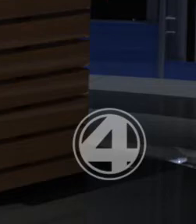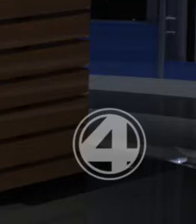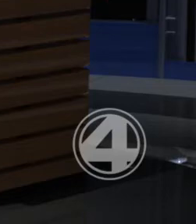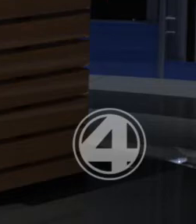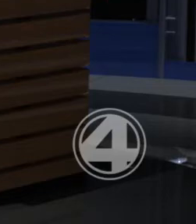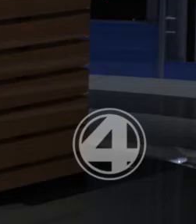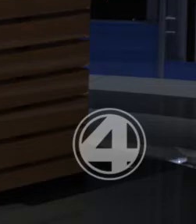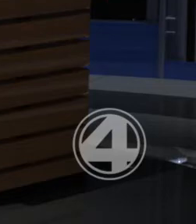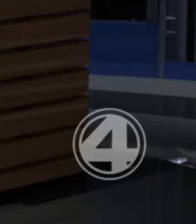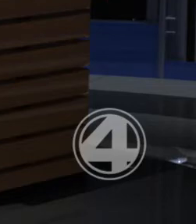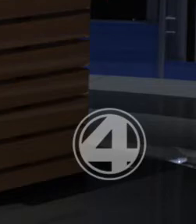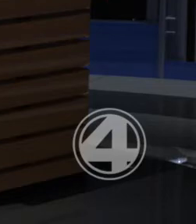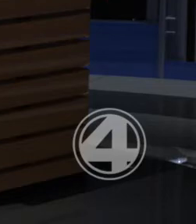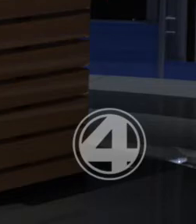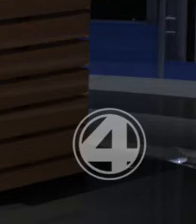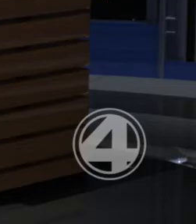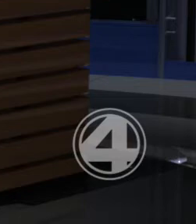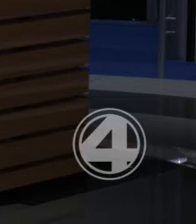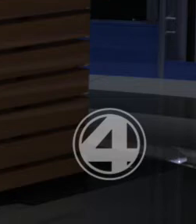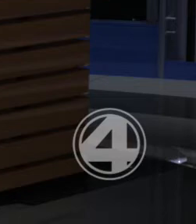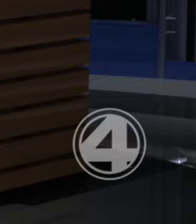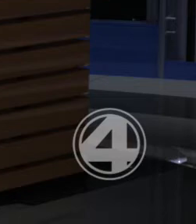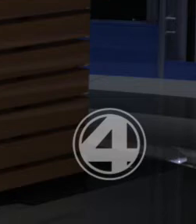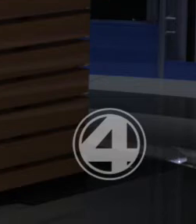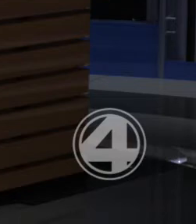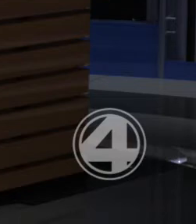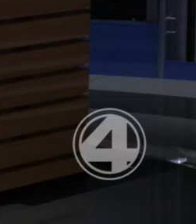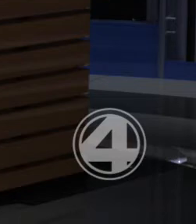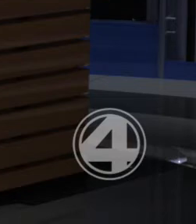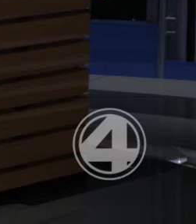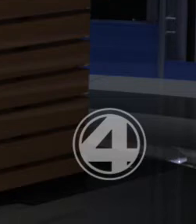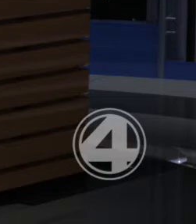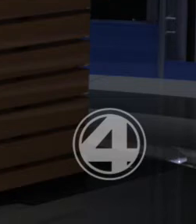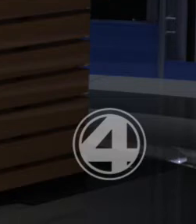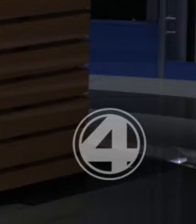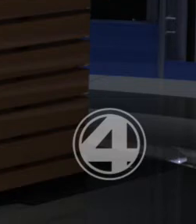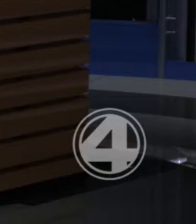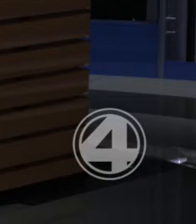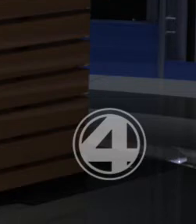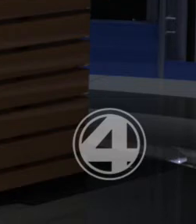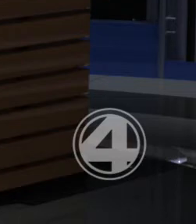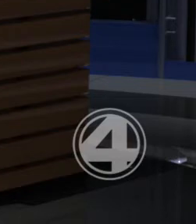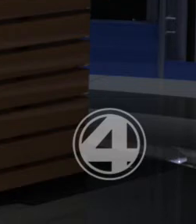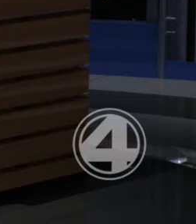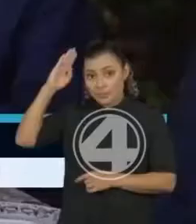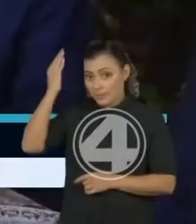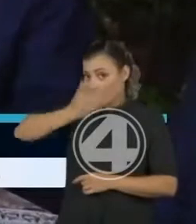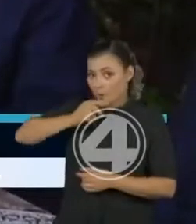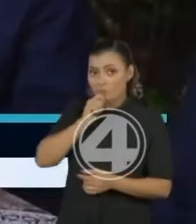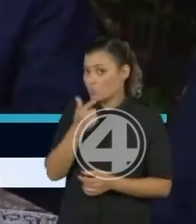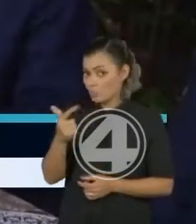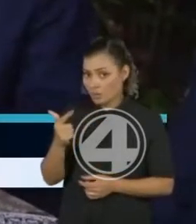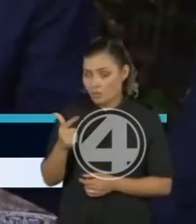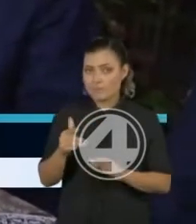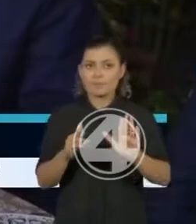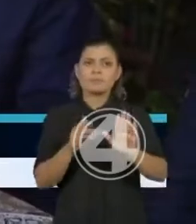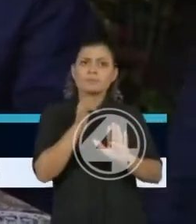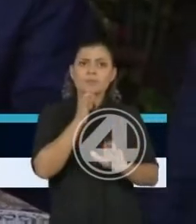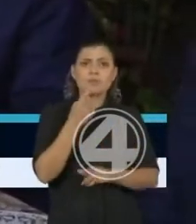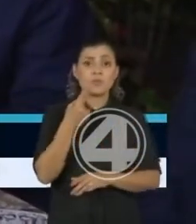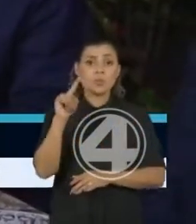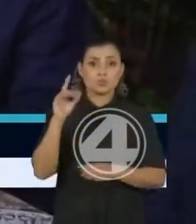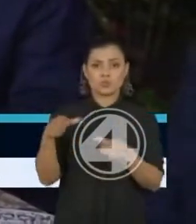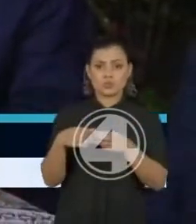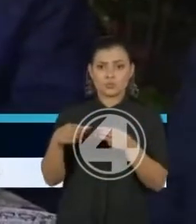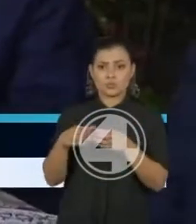especial coronavírus é preciso você ficará tempo confira o último integrante